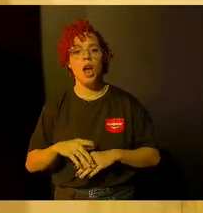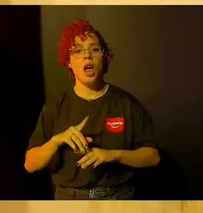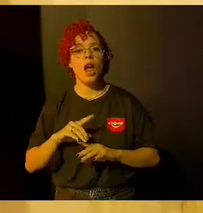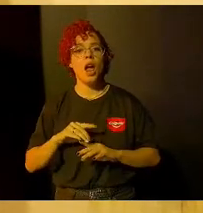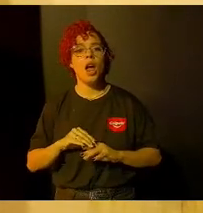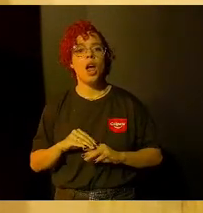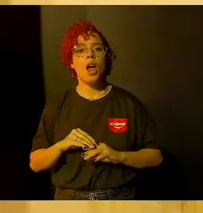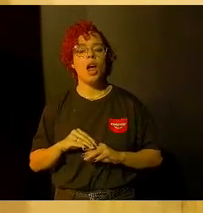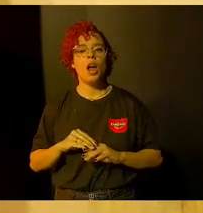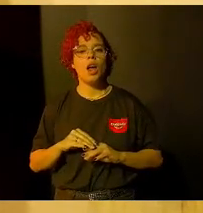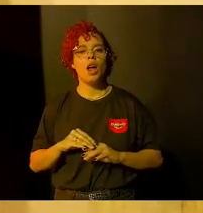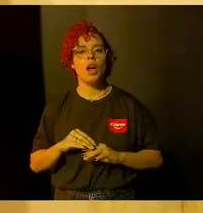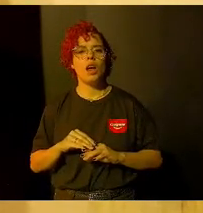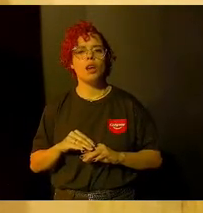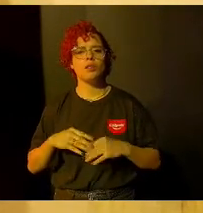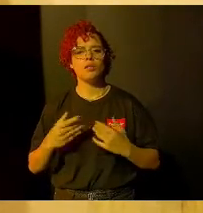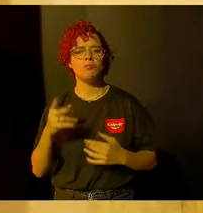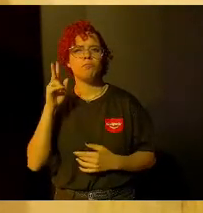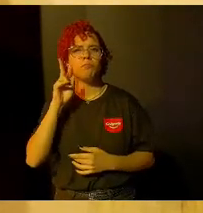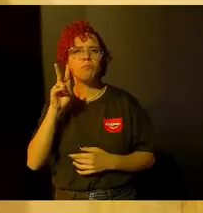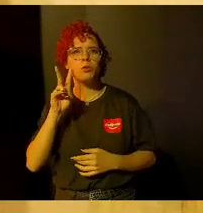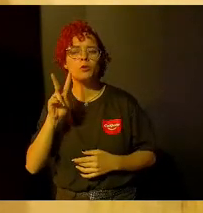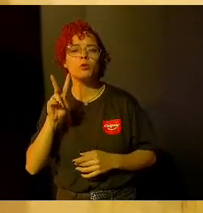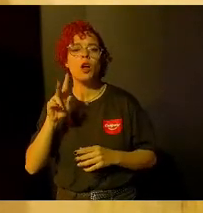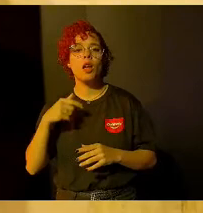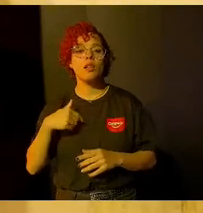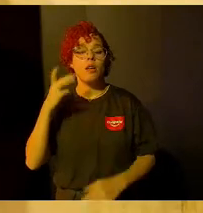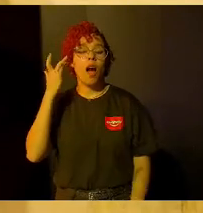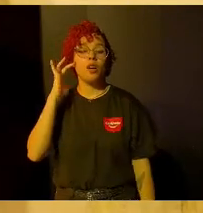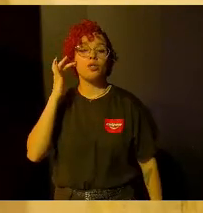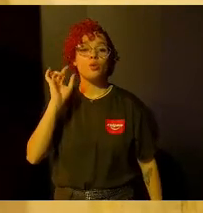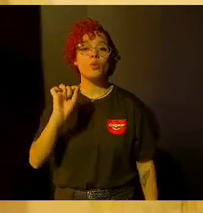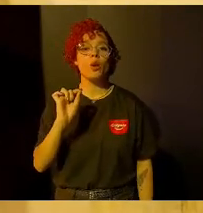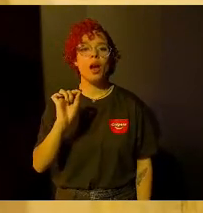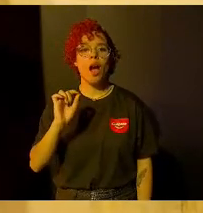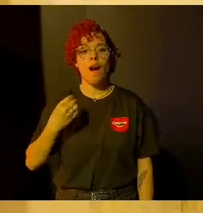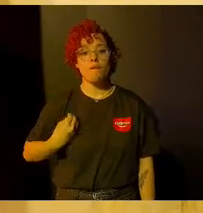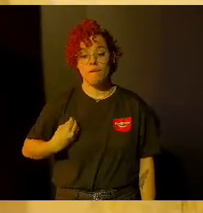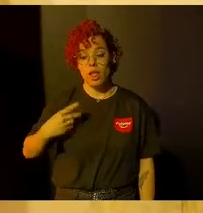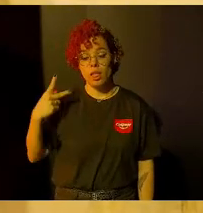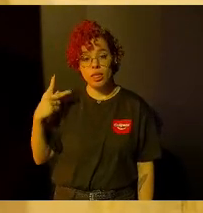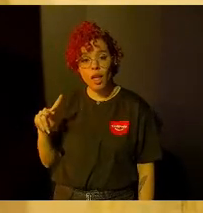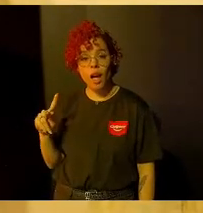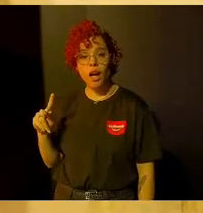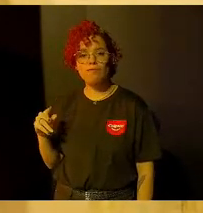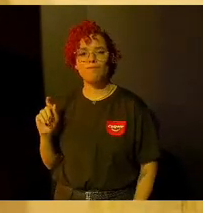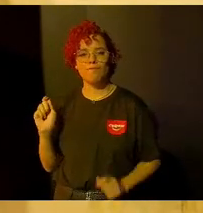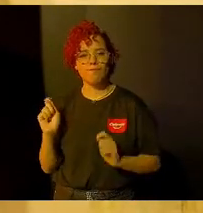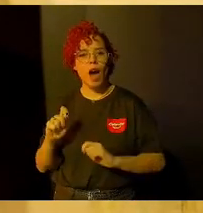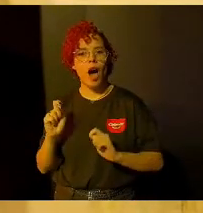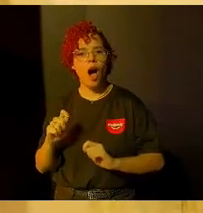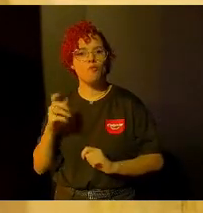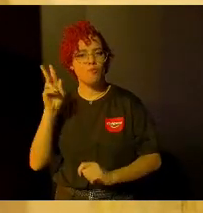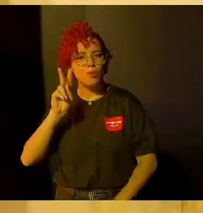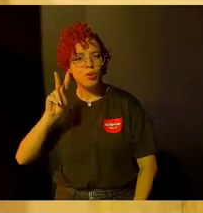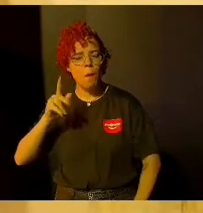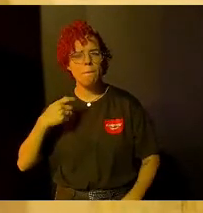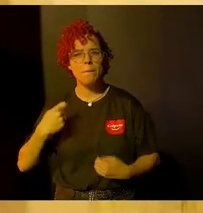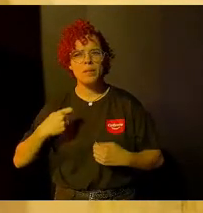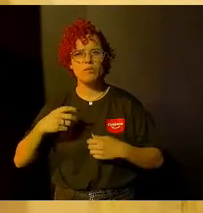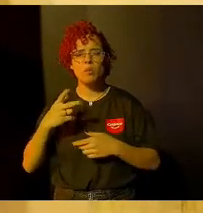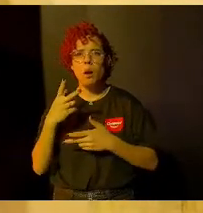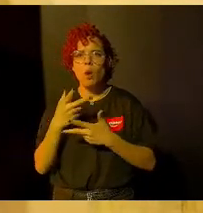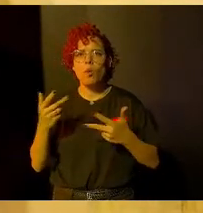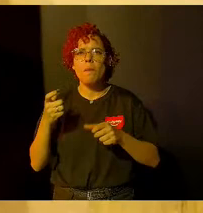nessas histórias e sempre achei que a vida dele daria uma história né mas precisava de alguma coisa mais sólida que foi